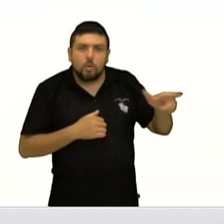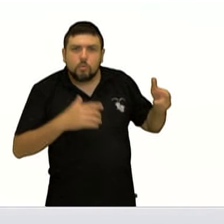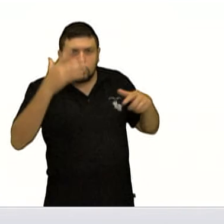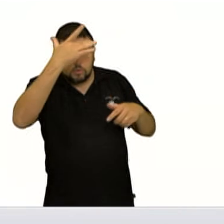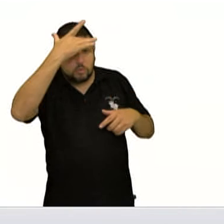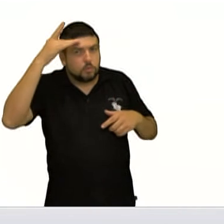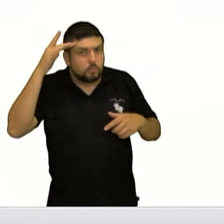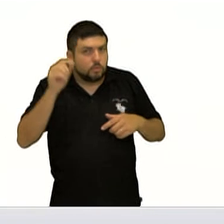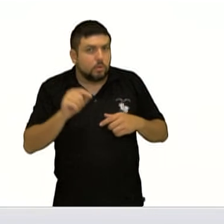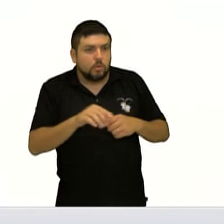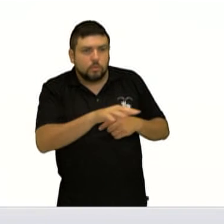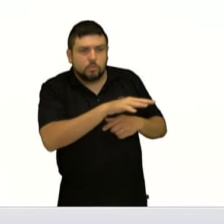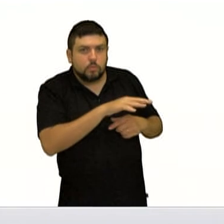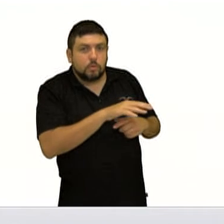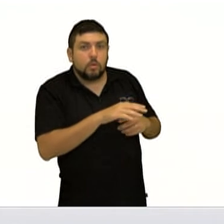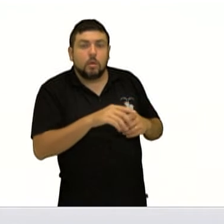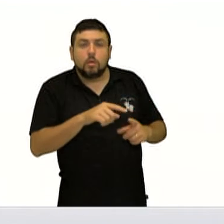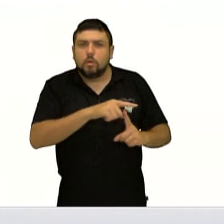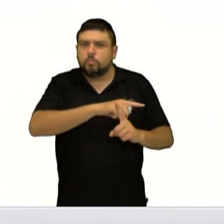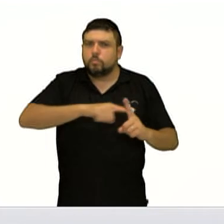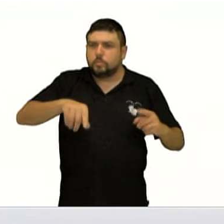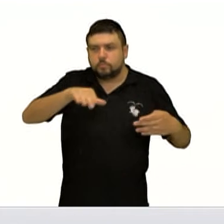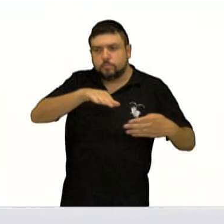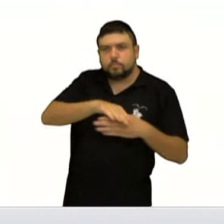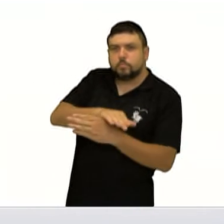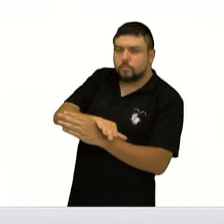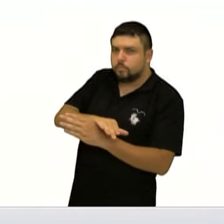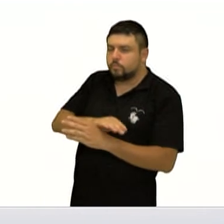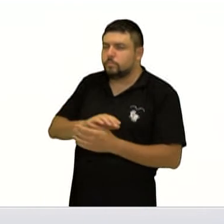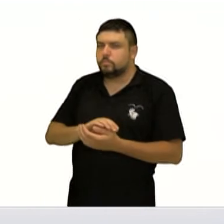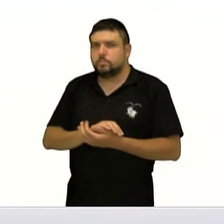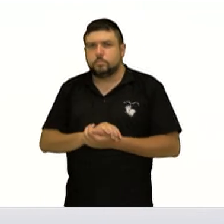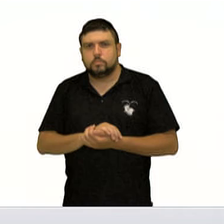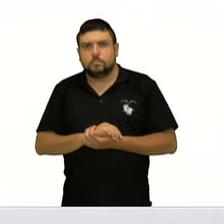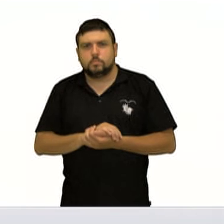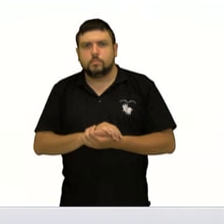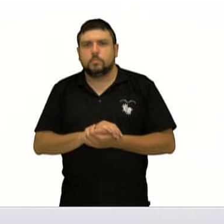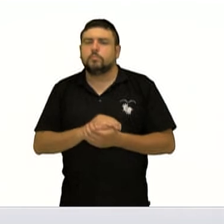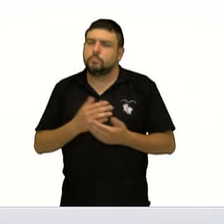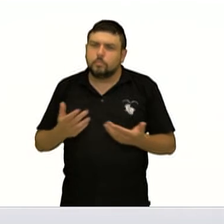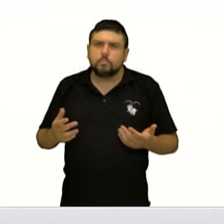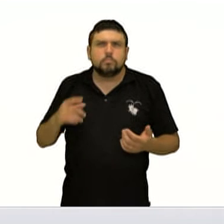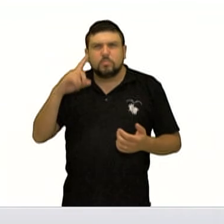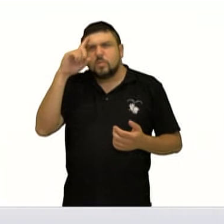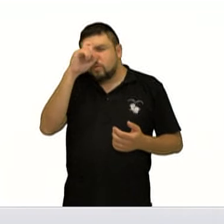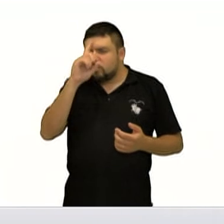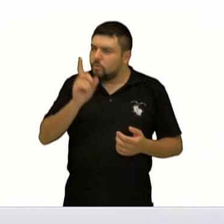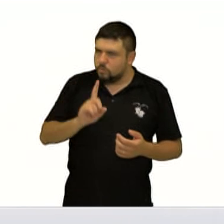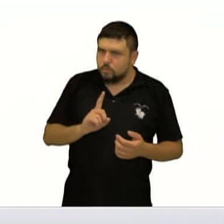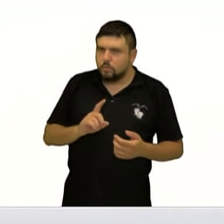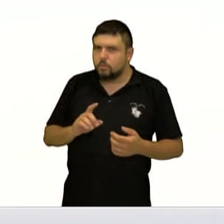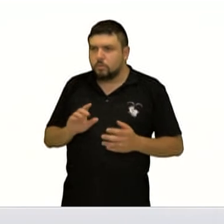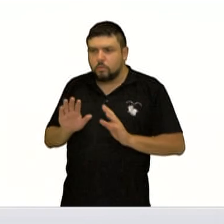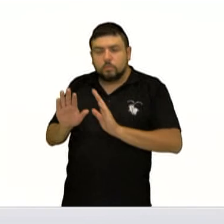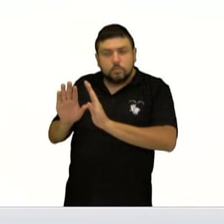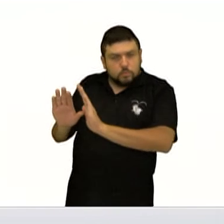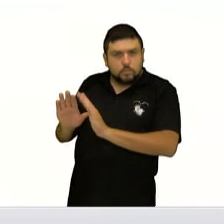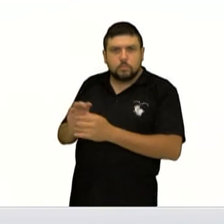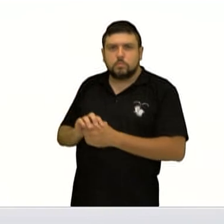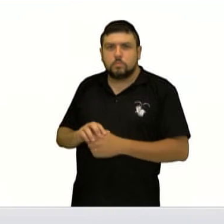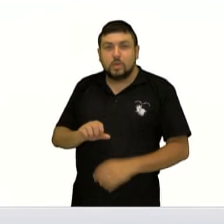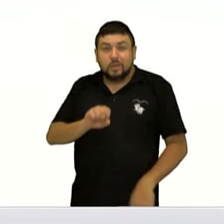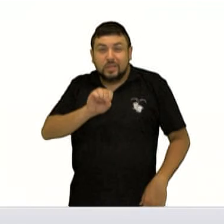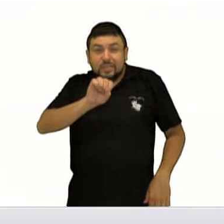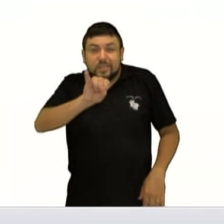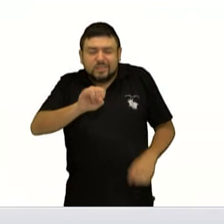não devem entrar no quarto da pessoa que está doente, ok? Isso até não é tão difícil fazer, né? Se isso for absolutamente